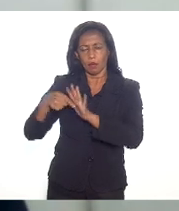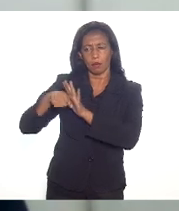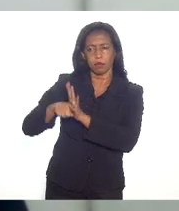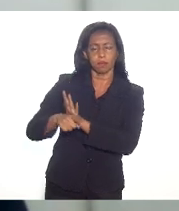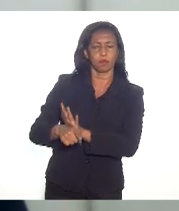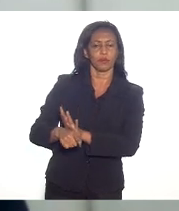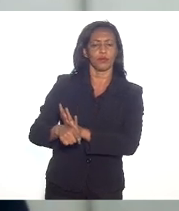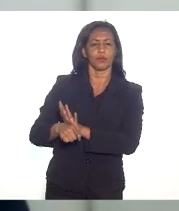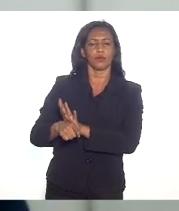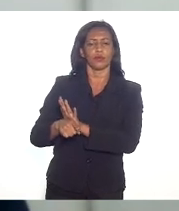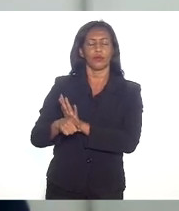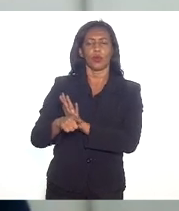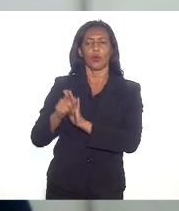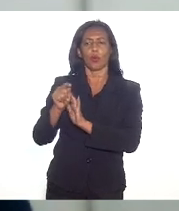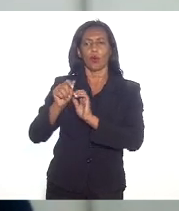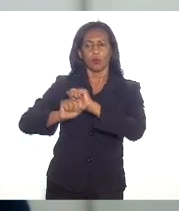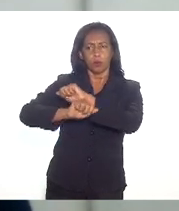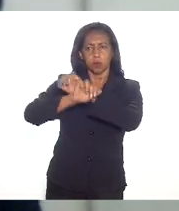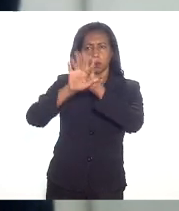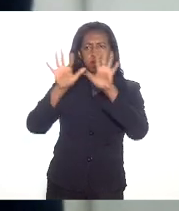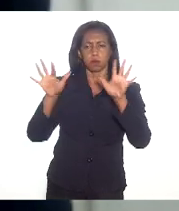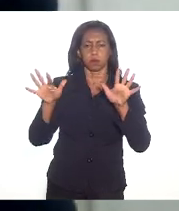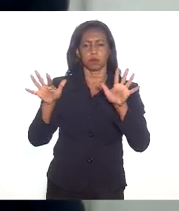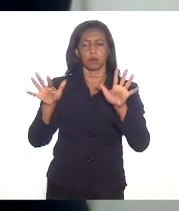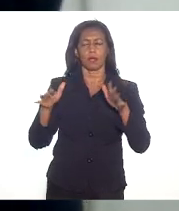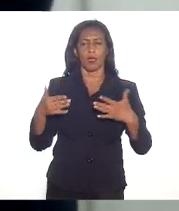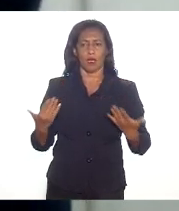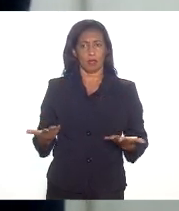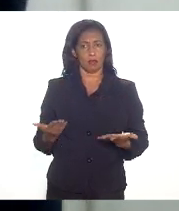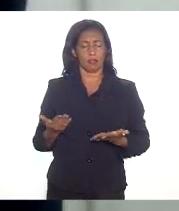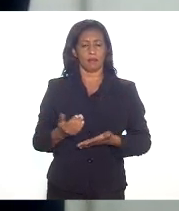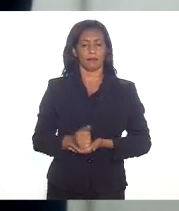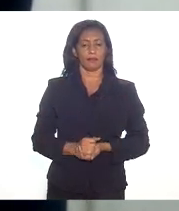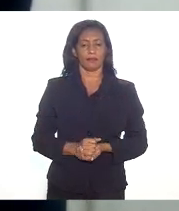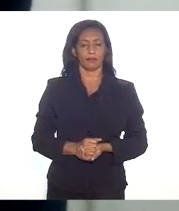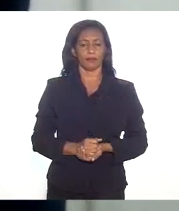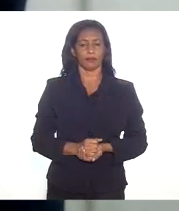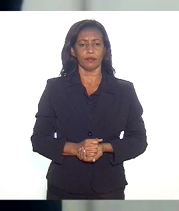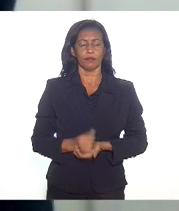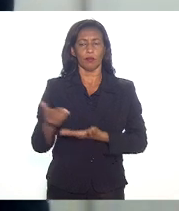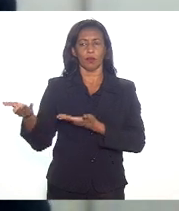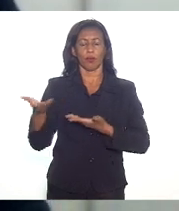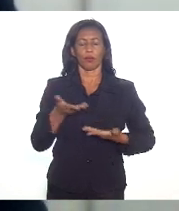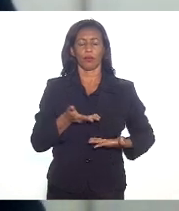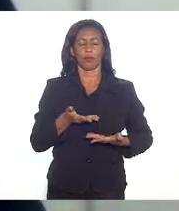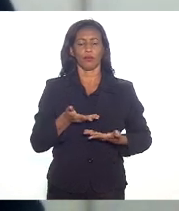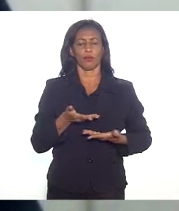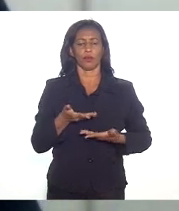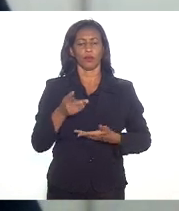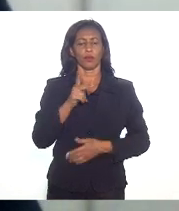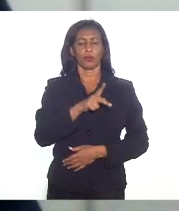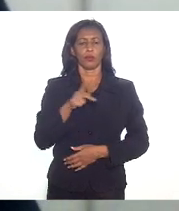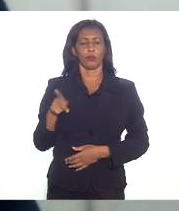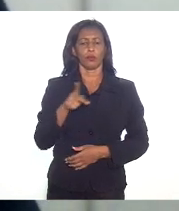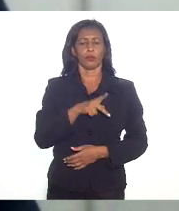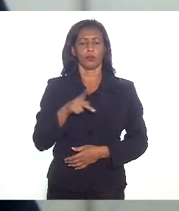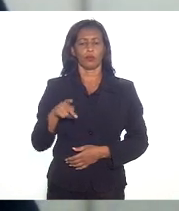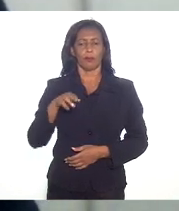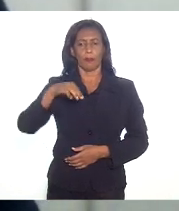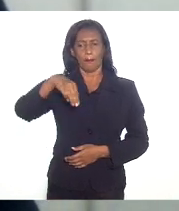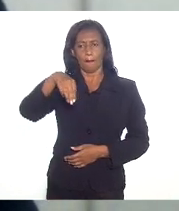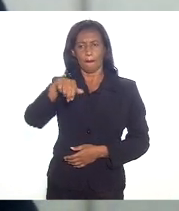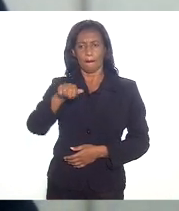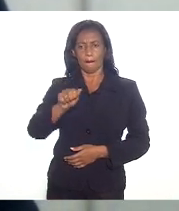as devidas simulações. Assim posto, convido o professor